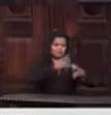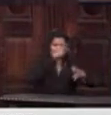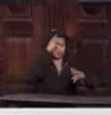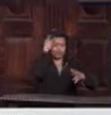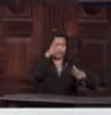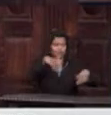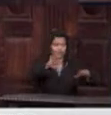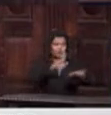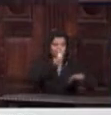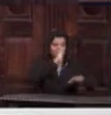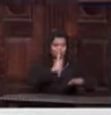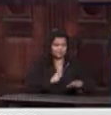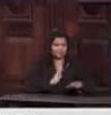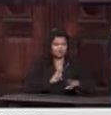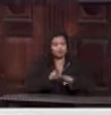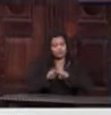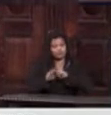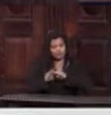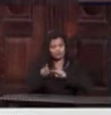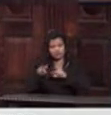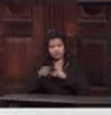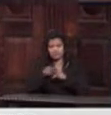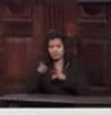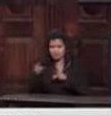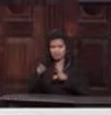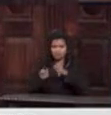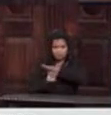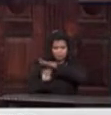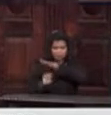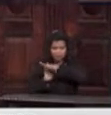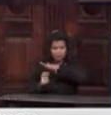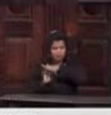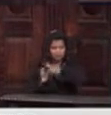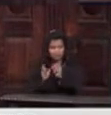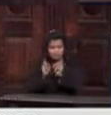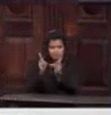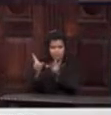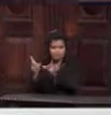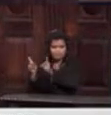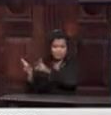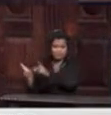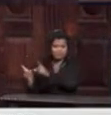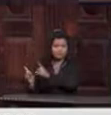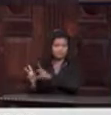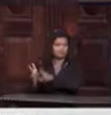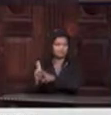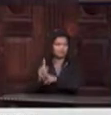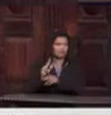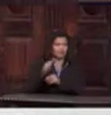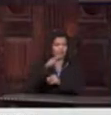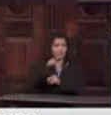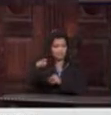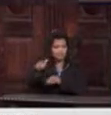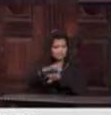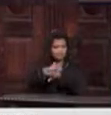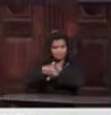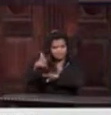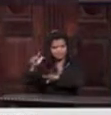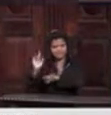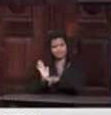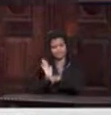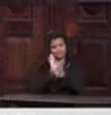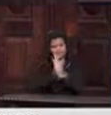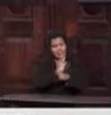E que por isso era importante vender essas empresas, entregar o seu controle ao capital privado.